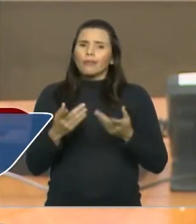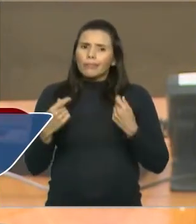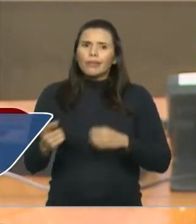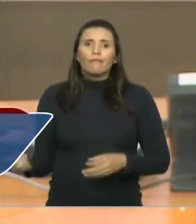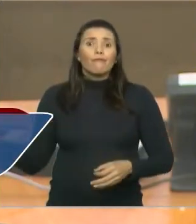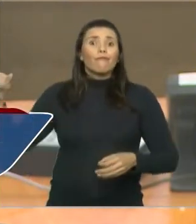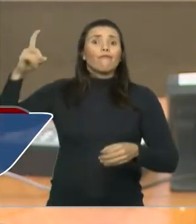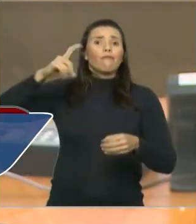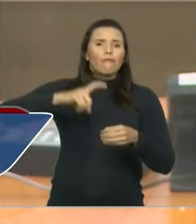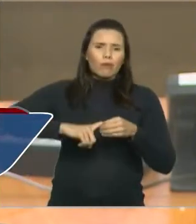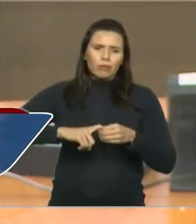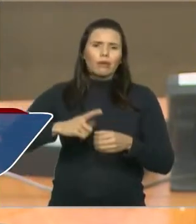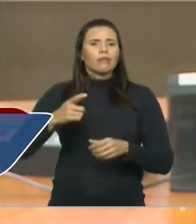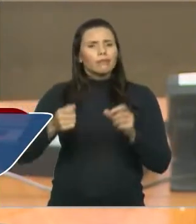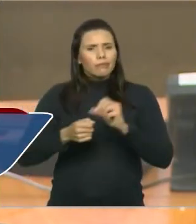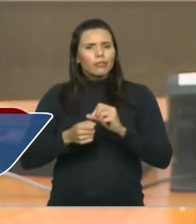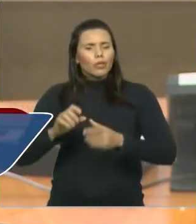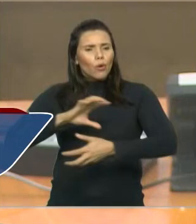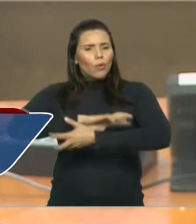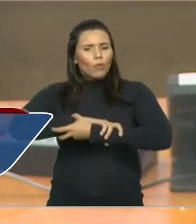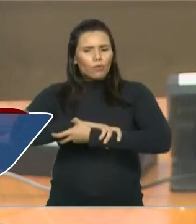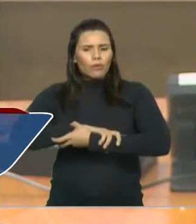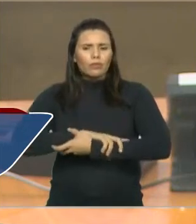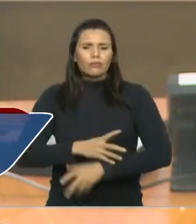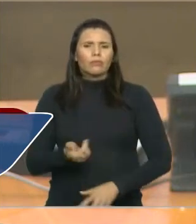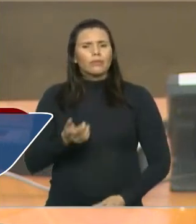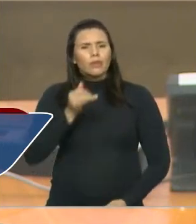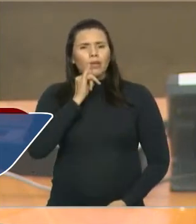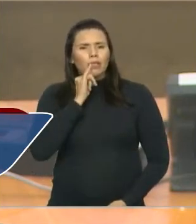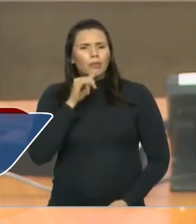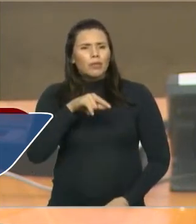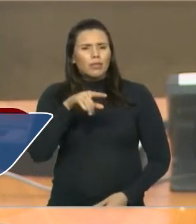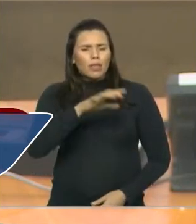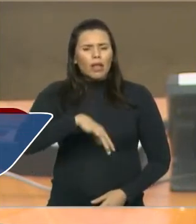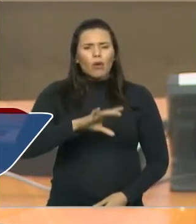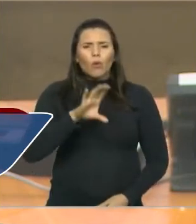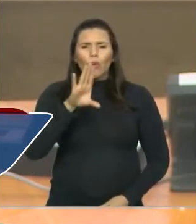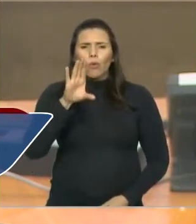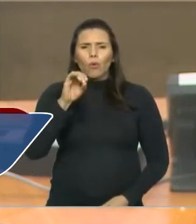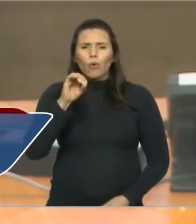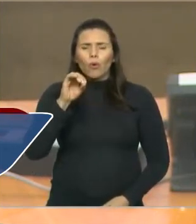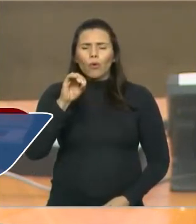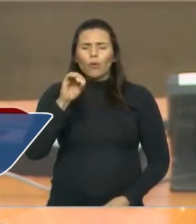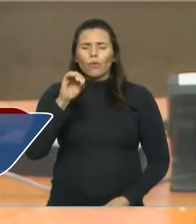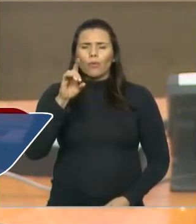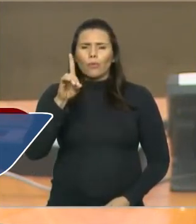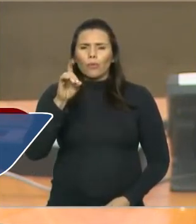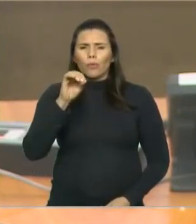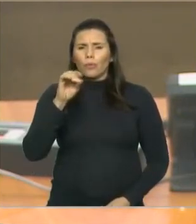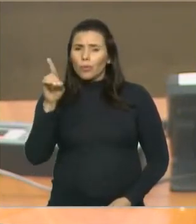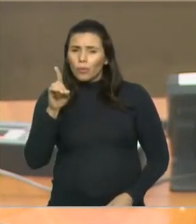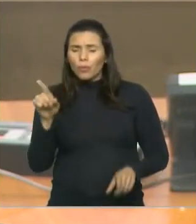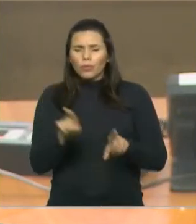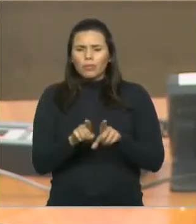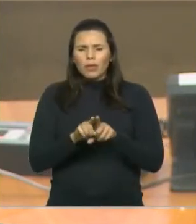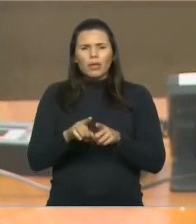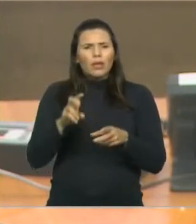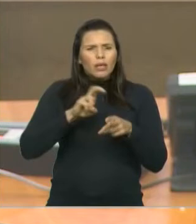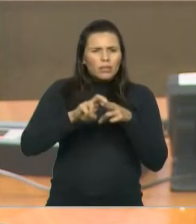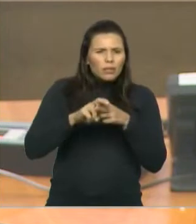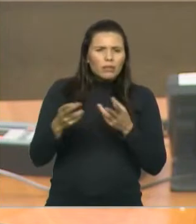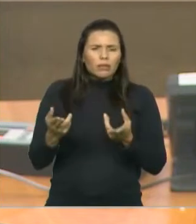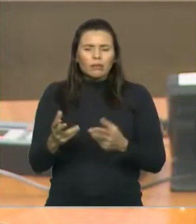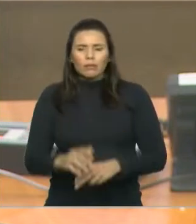ainda tem outras 17 regiões de saúde para discutir. Então, me parece que a gente precisa, inclusive a Assembleia também